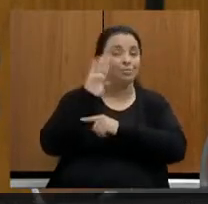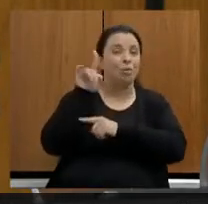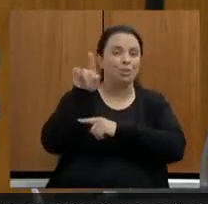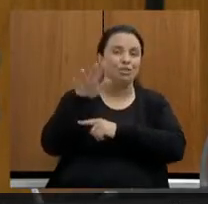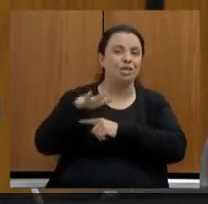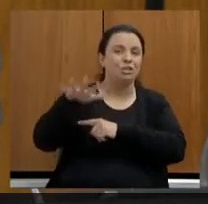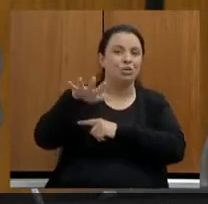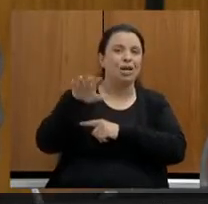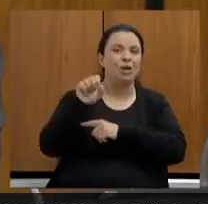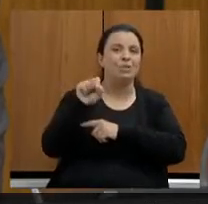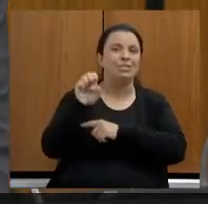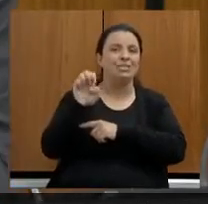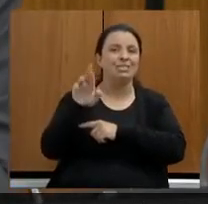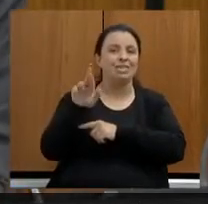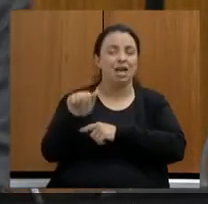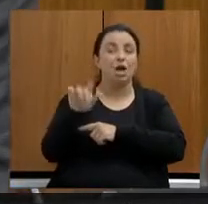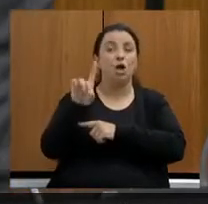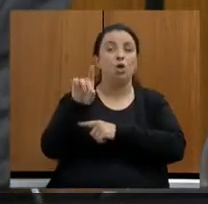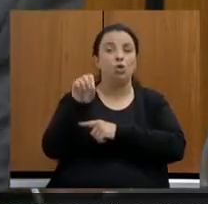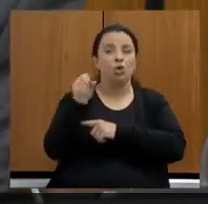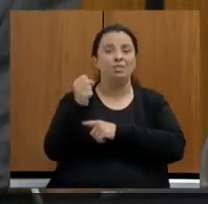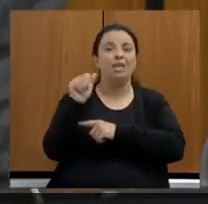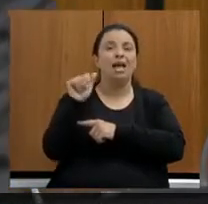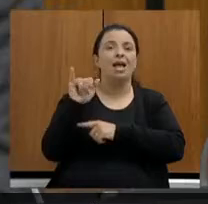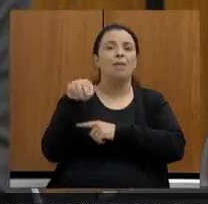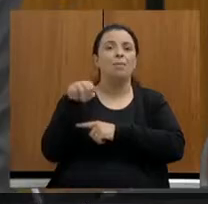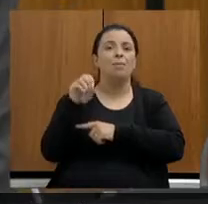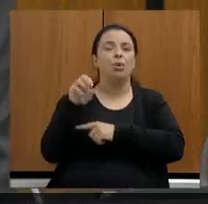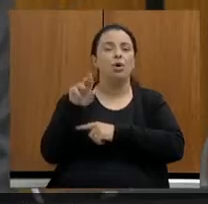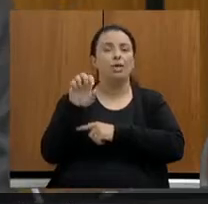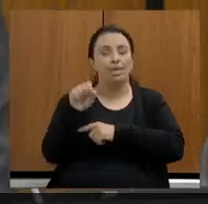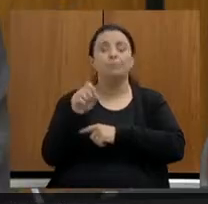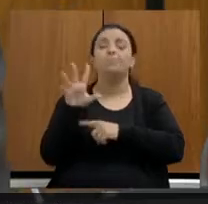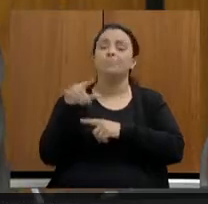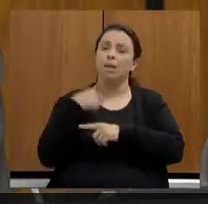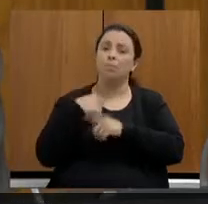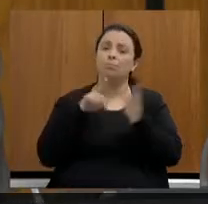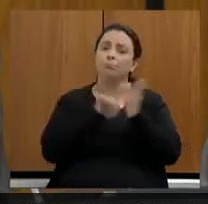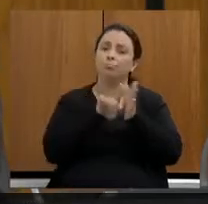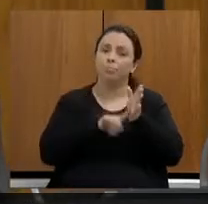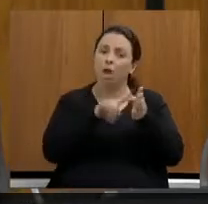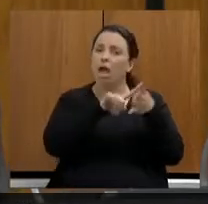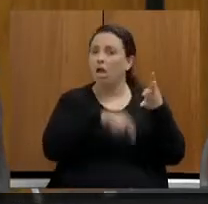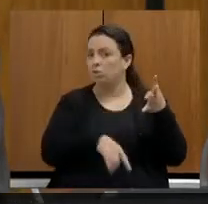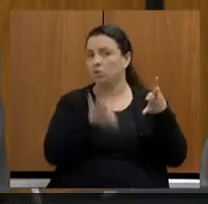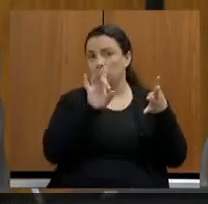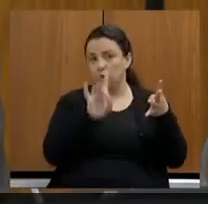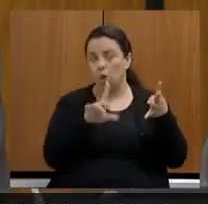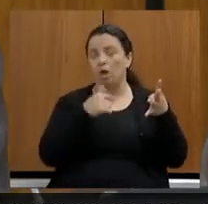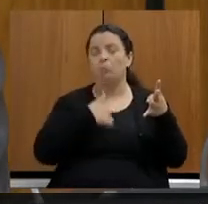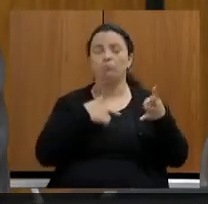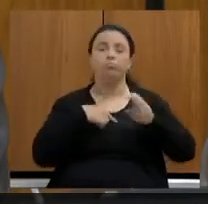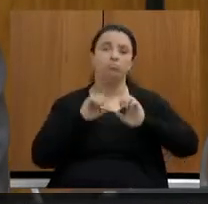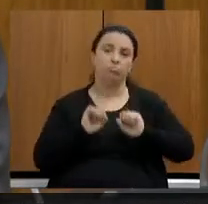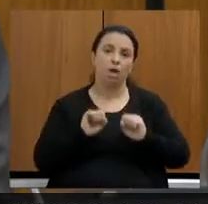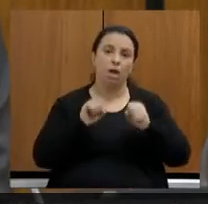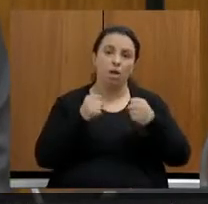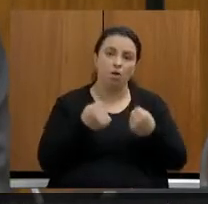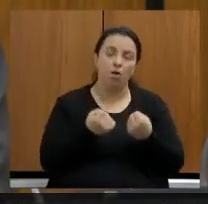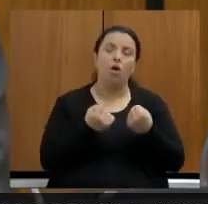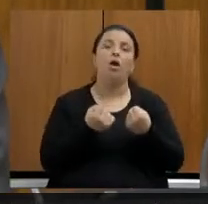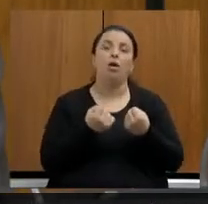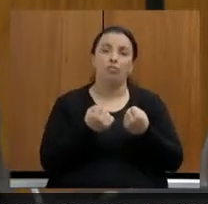bem eu acho que seriam isso aí seriam essas as minhas considerações e afirmo os nossos